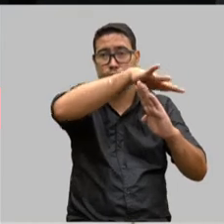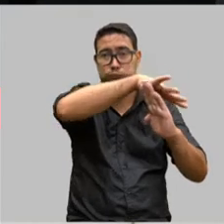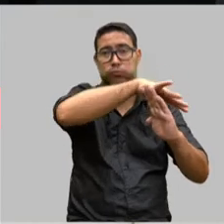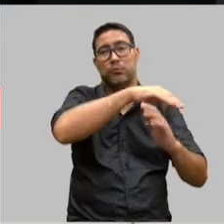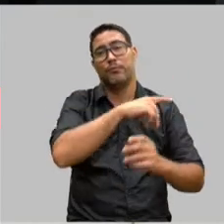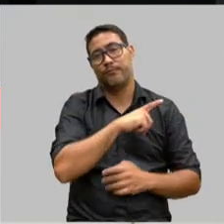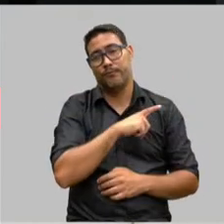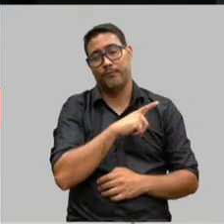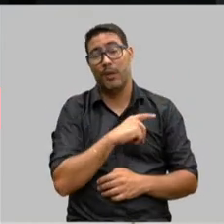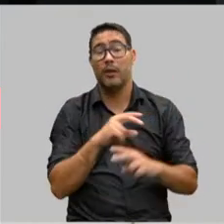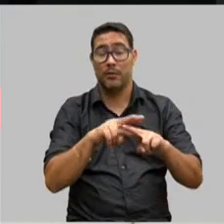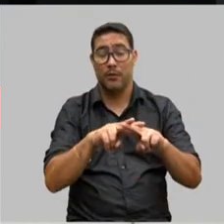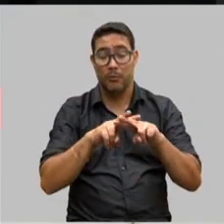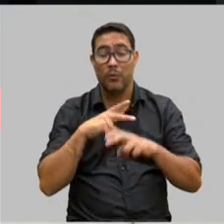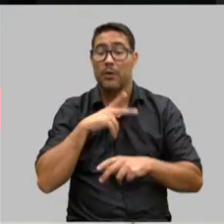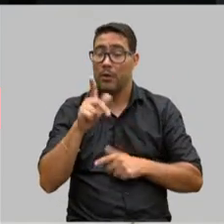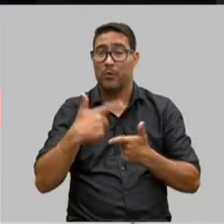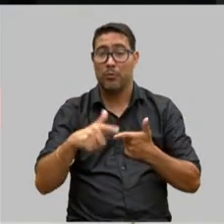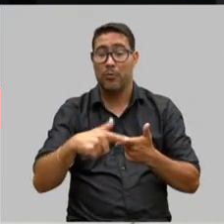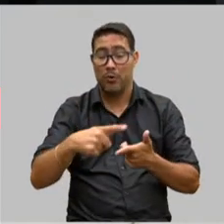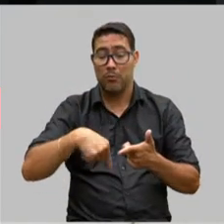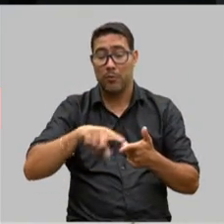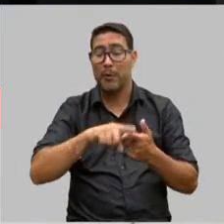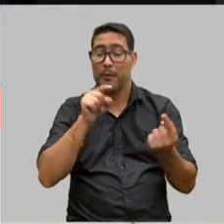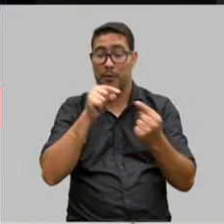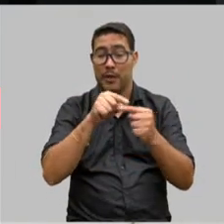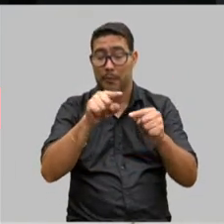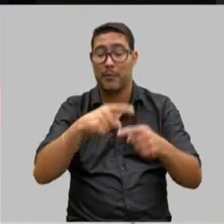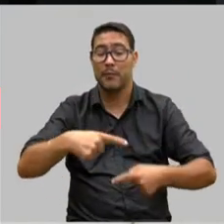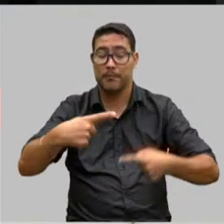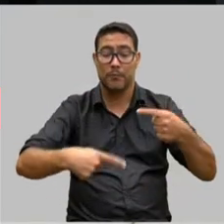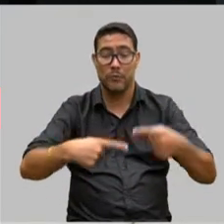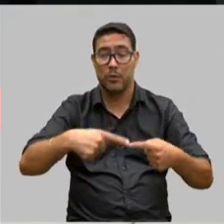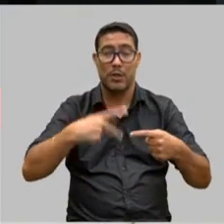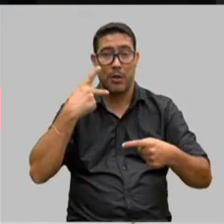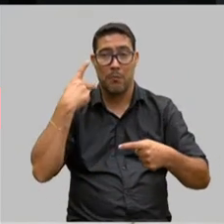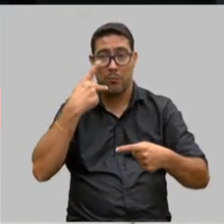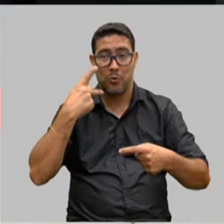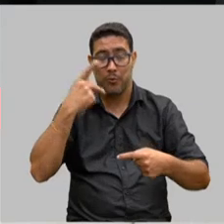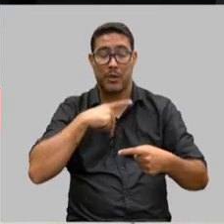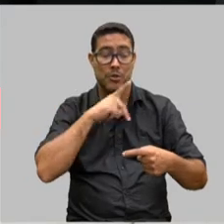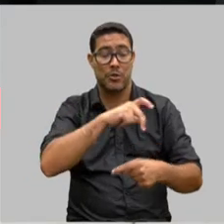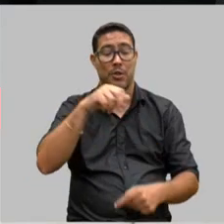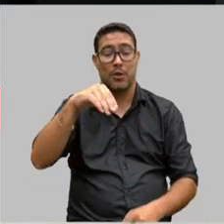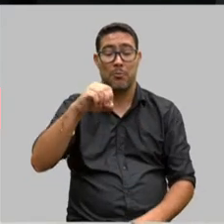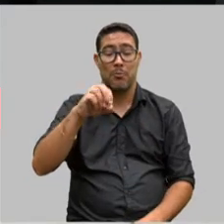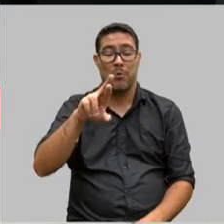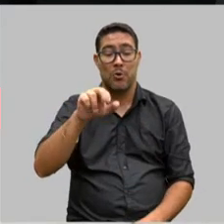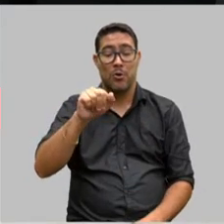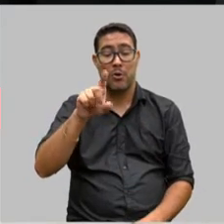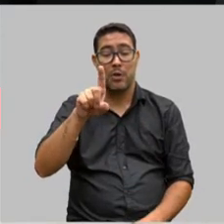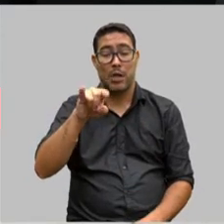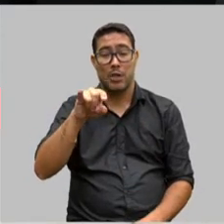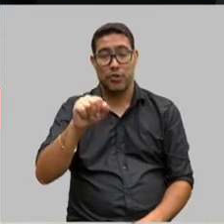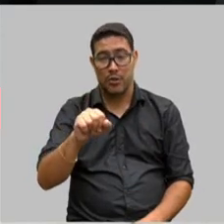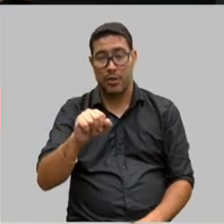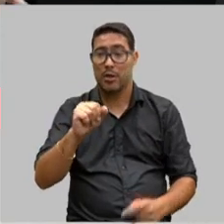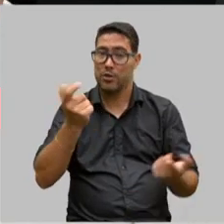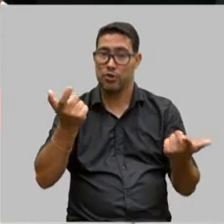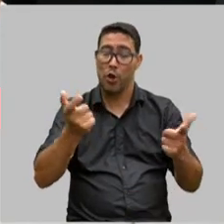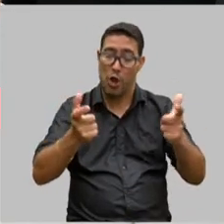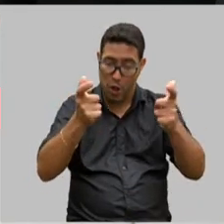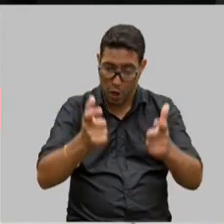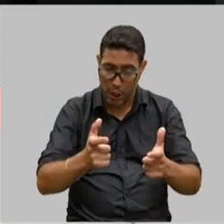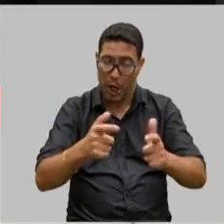temos que trabalhar nas políticas públicas de moradia, moradia em local apropriado, não em